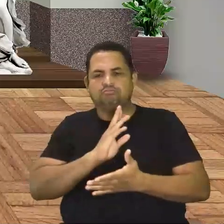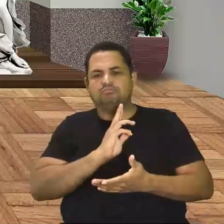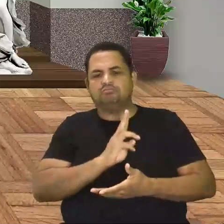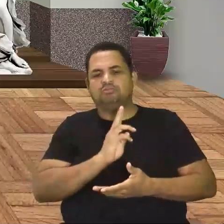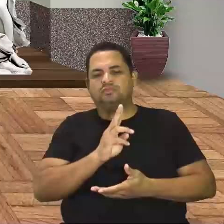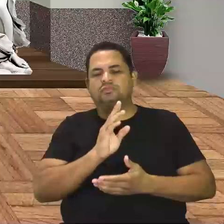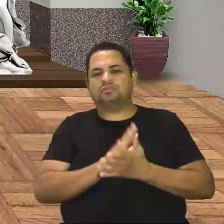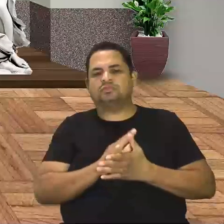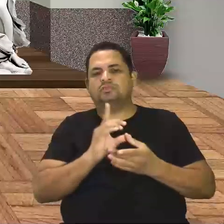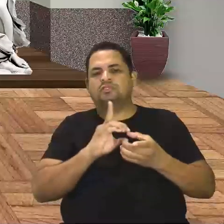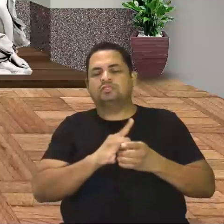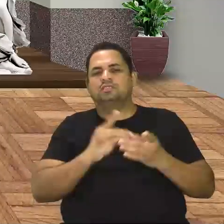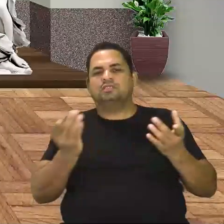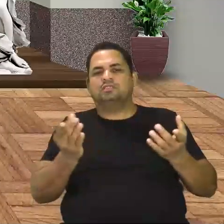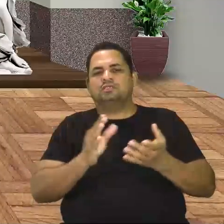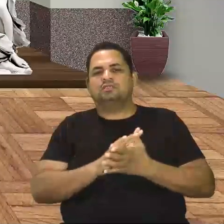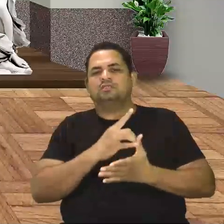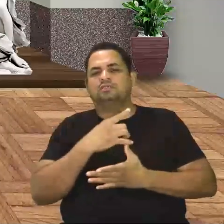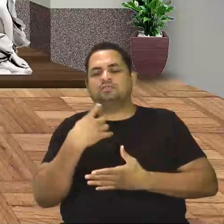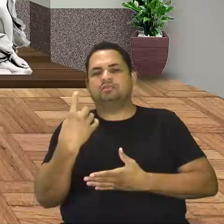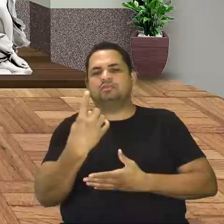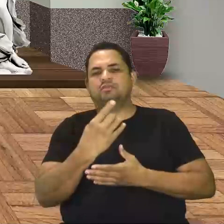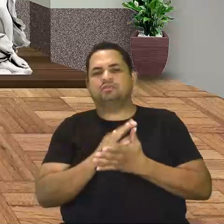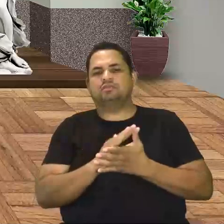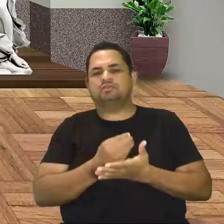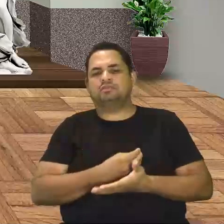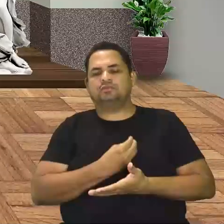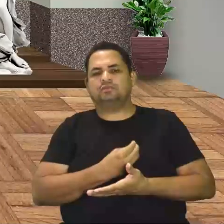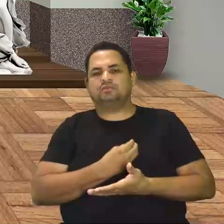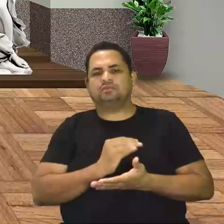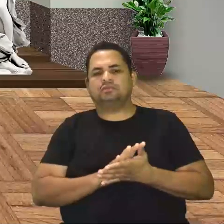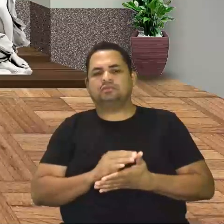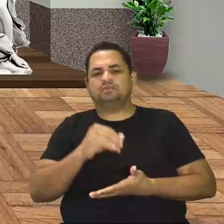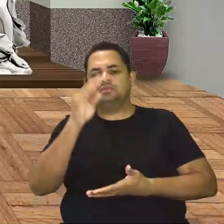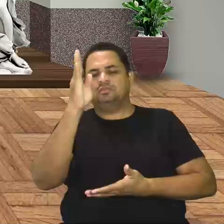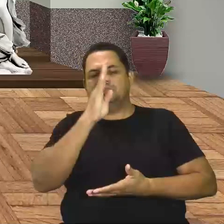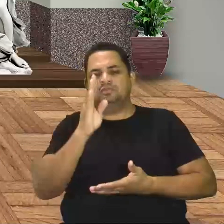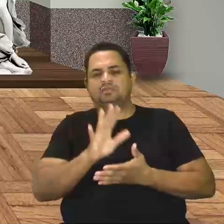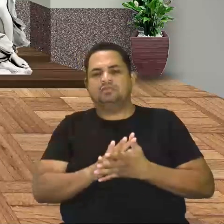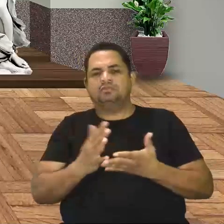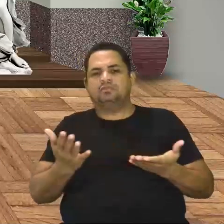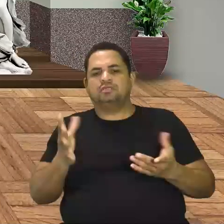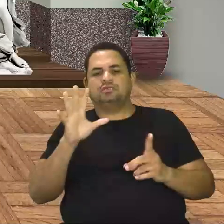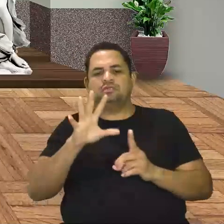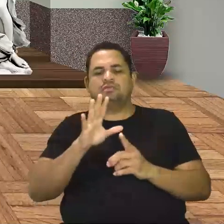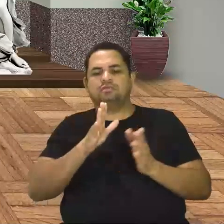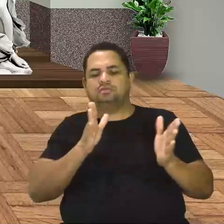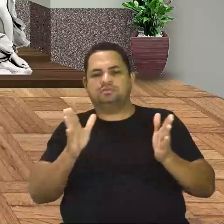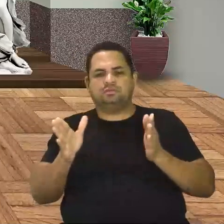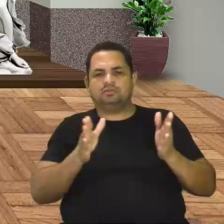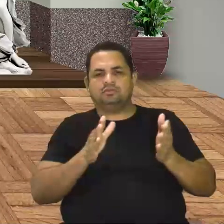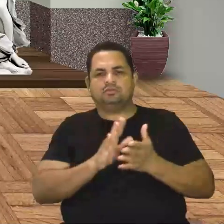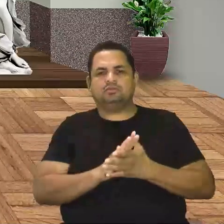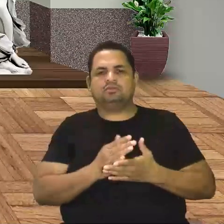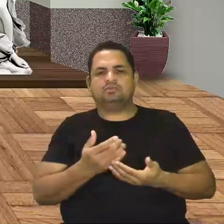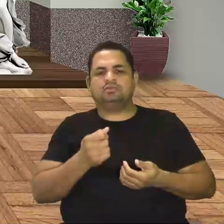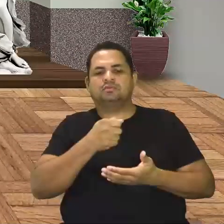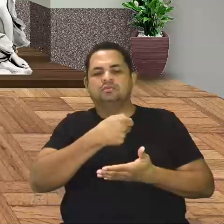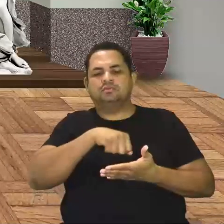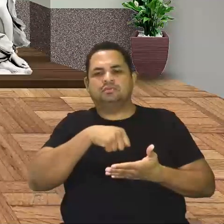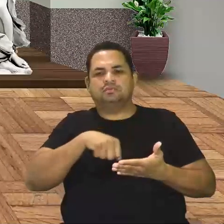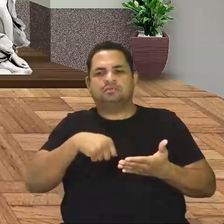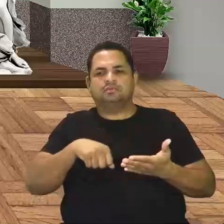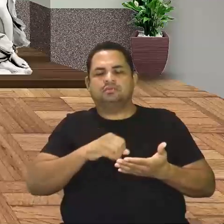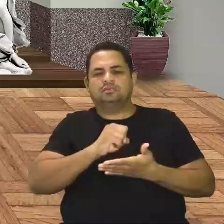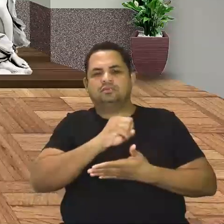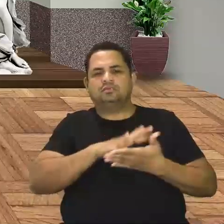de redemocratização. E isso que nós vivemos no Brasil, reflexo desse período. Por isso, vamos fazer a correção da